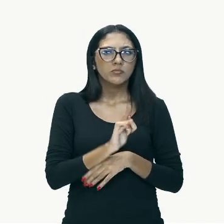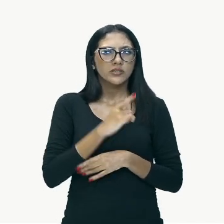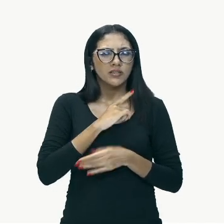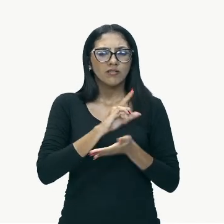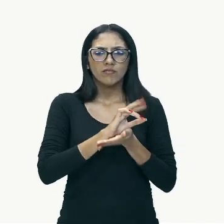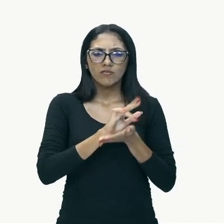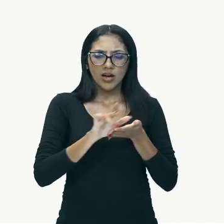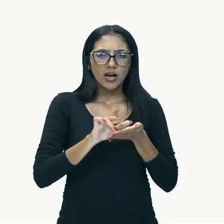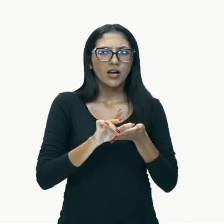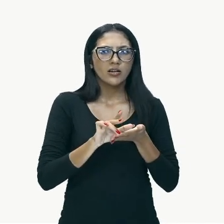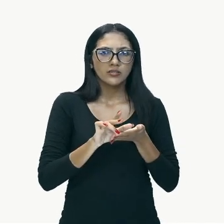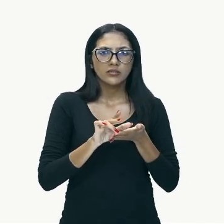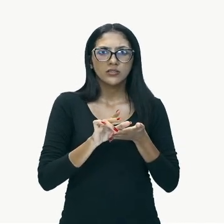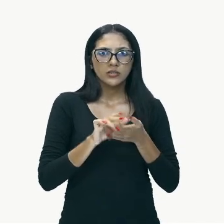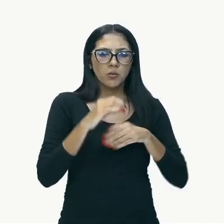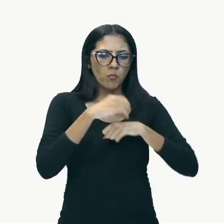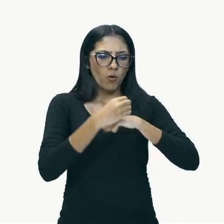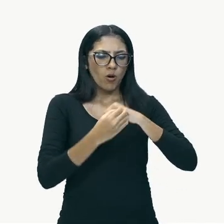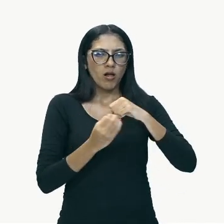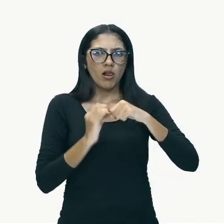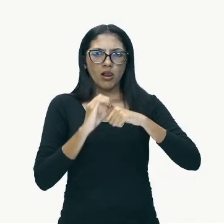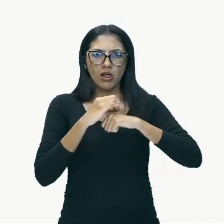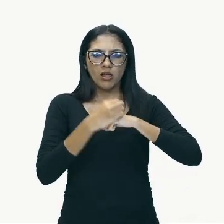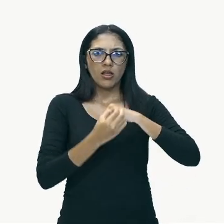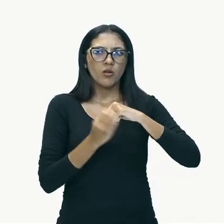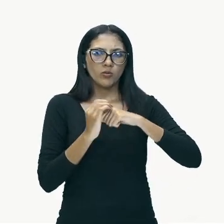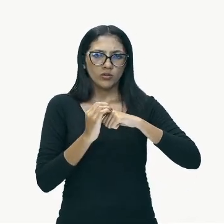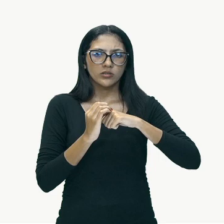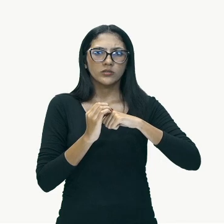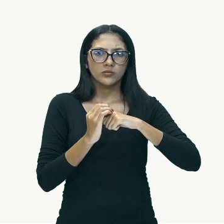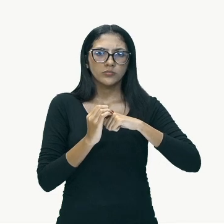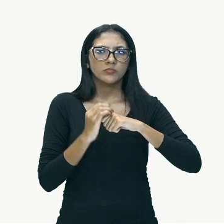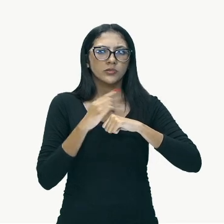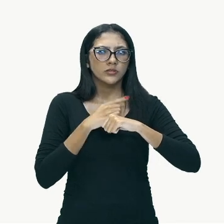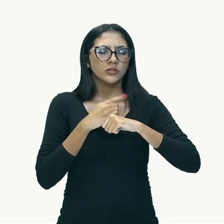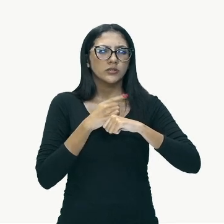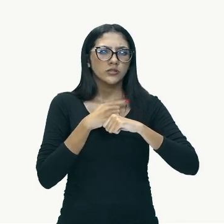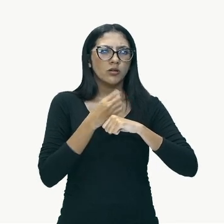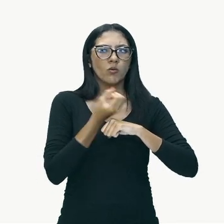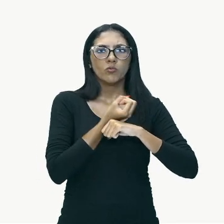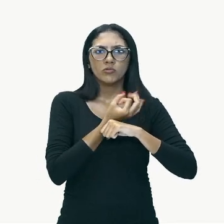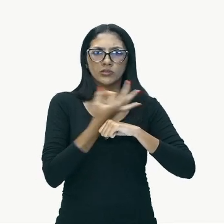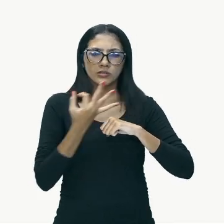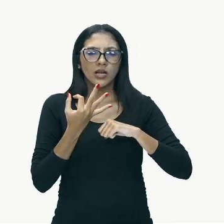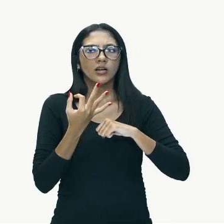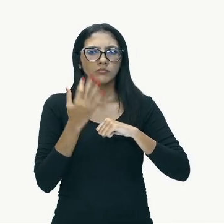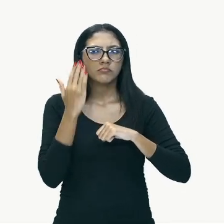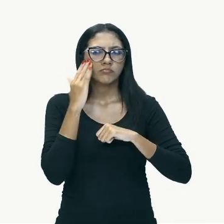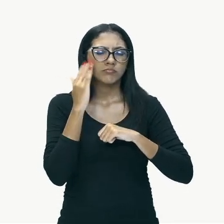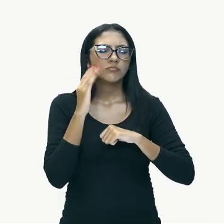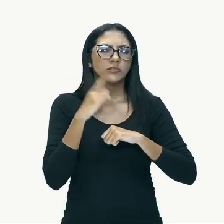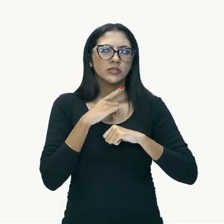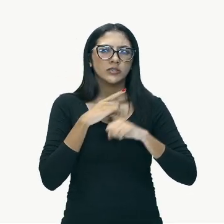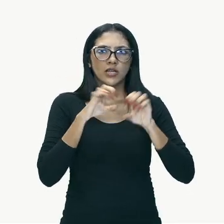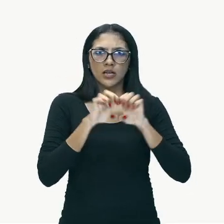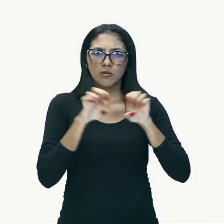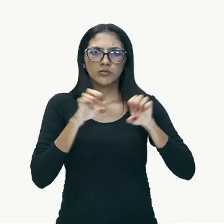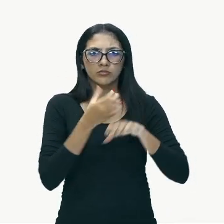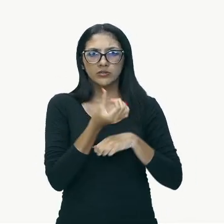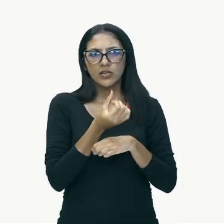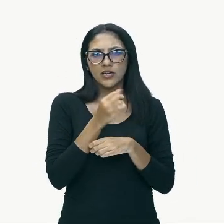dele, que compreendem o número de Avogadro, que a gente viu que é 6 vezes 10 a